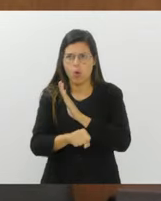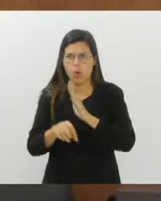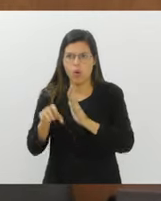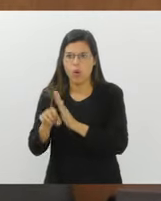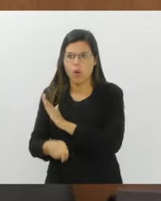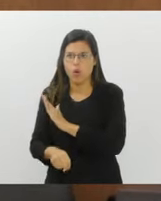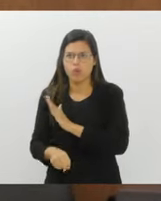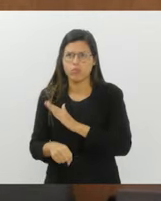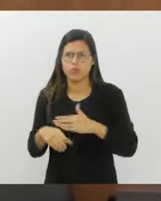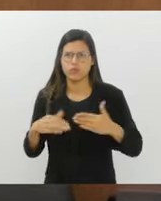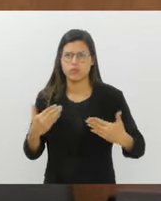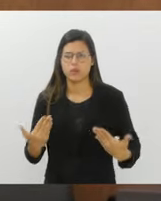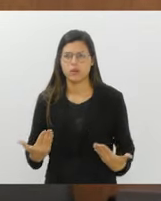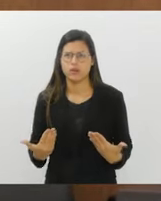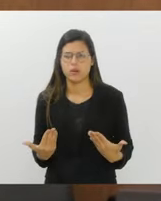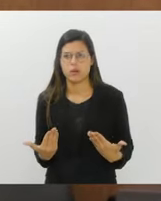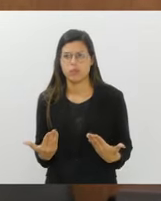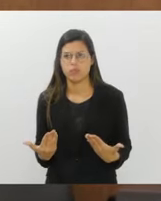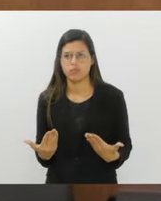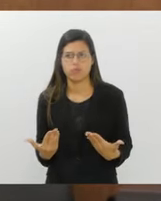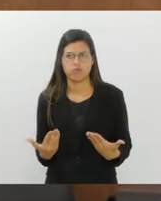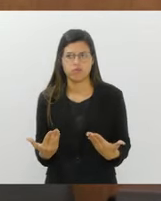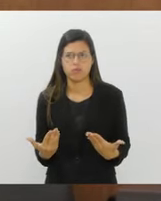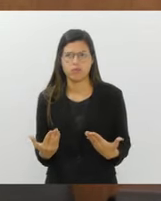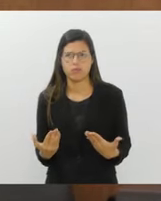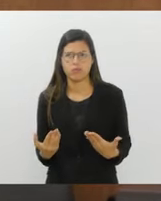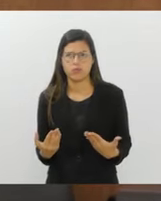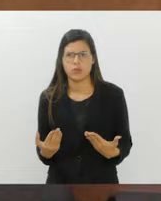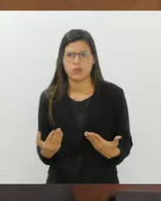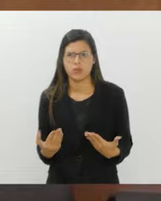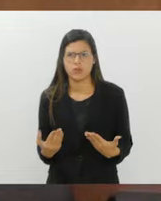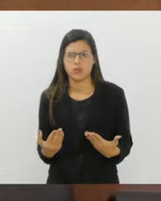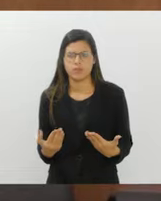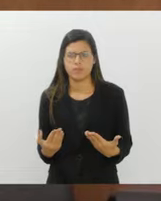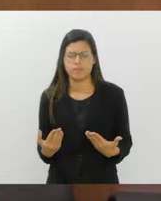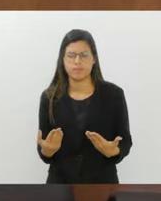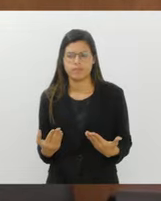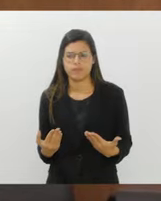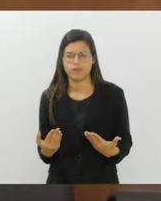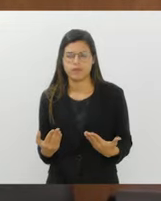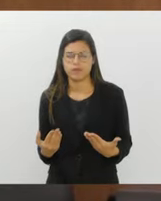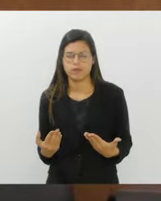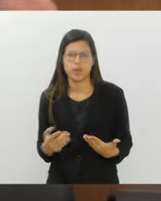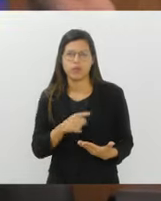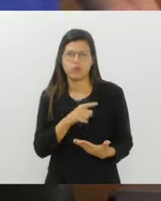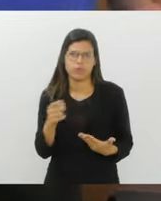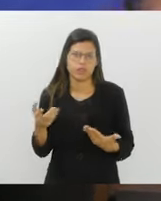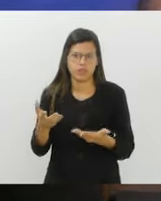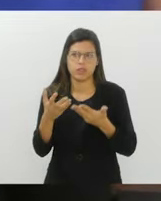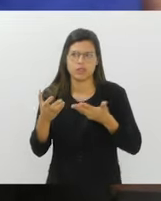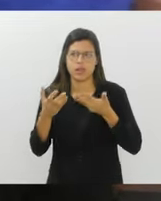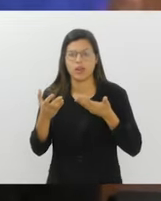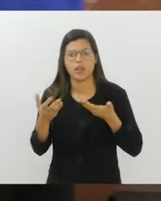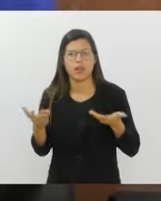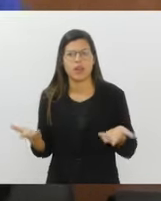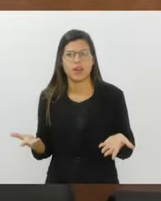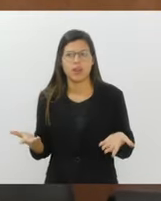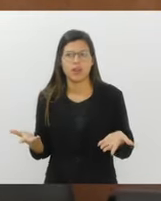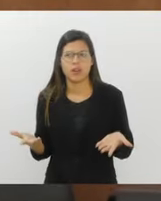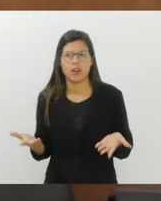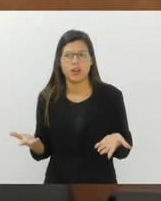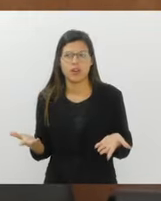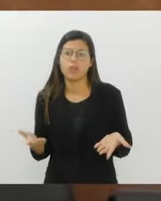Então, presidente, pô, todo mundo... E aí fica, entendeu? Vocês querem? Querem? É para que a gente não bata o